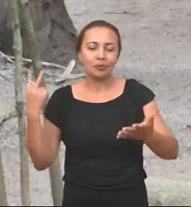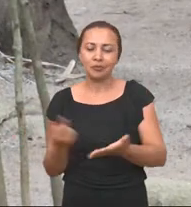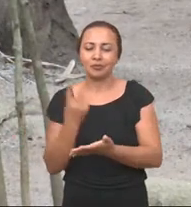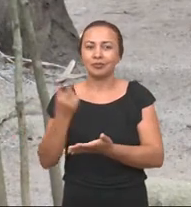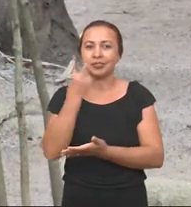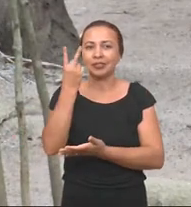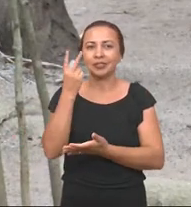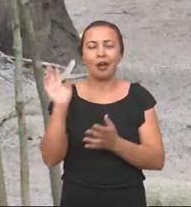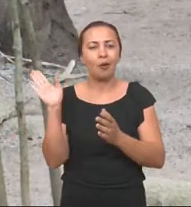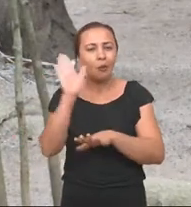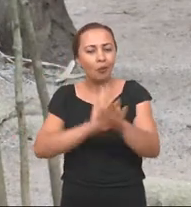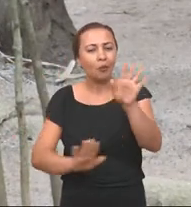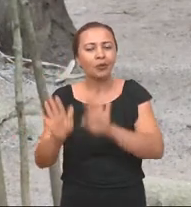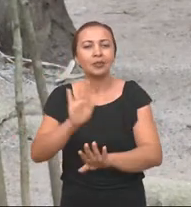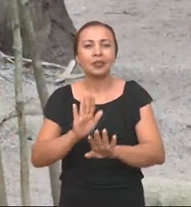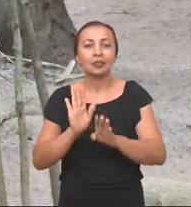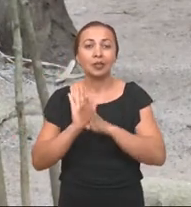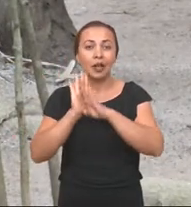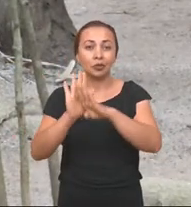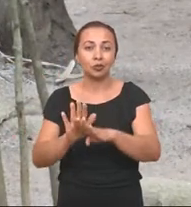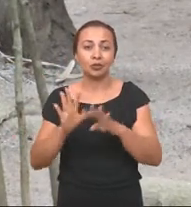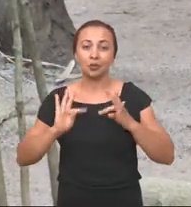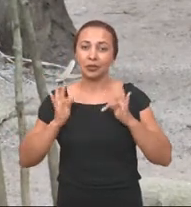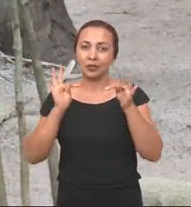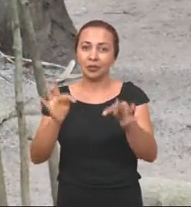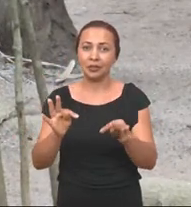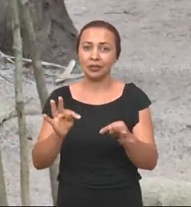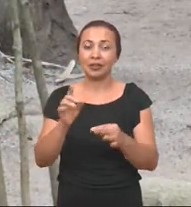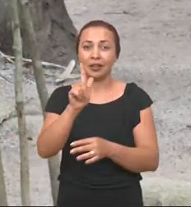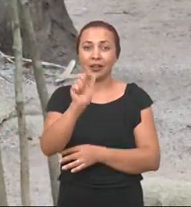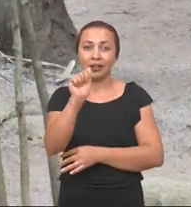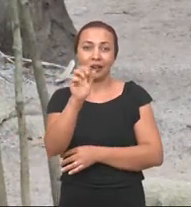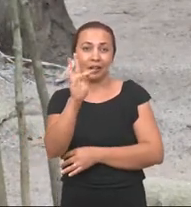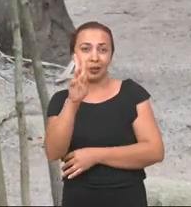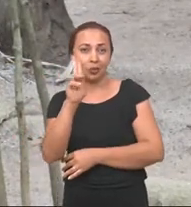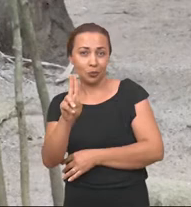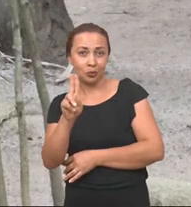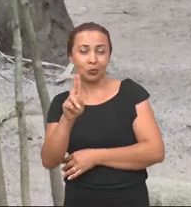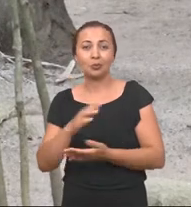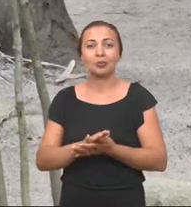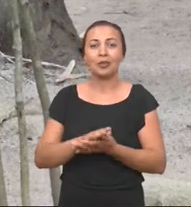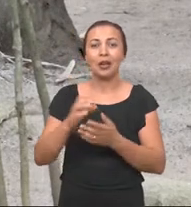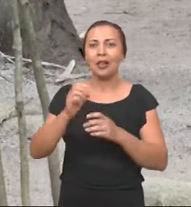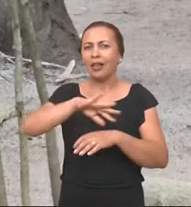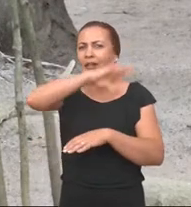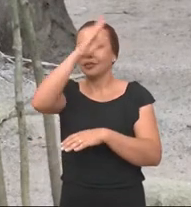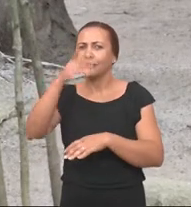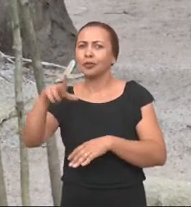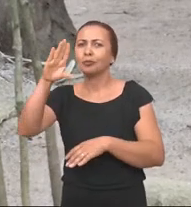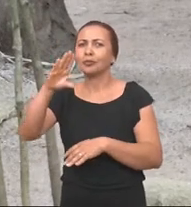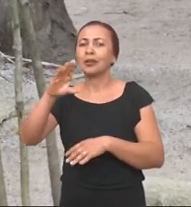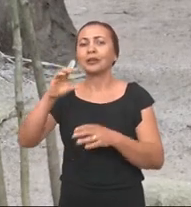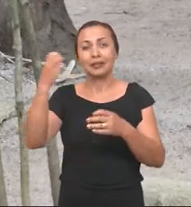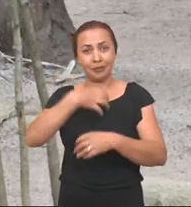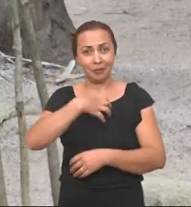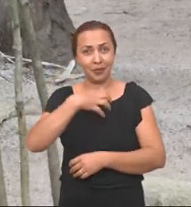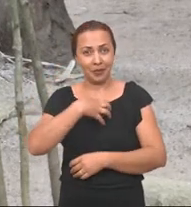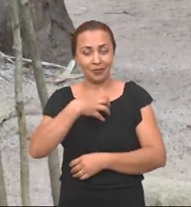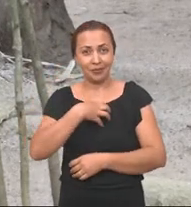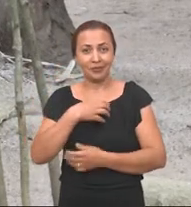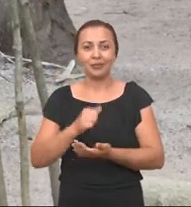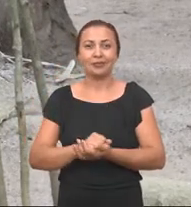Promover a valorização, preservação e assistência técnica na Vila de Igatu, localizada na região da Chapada Diamantina, na